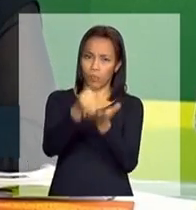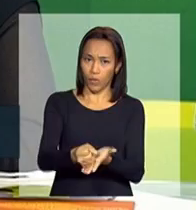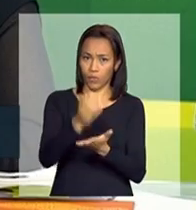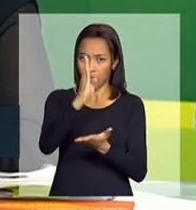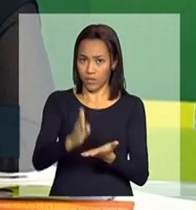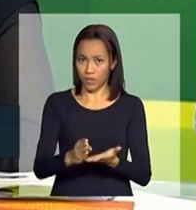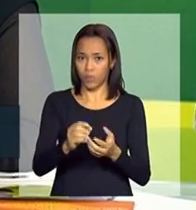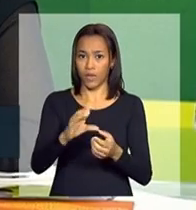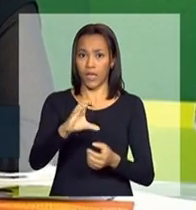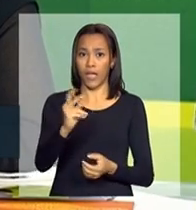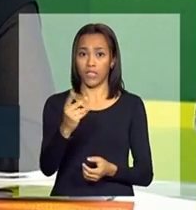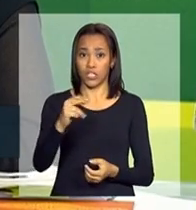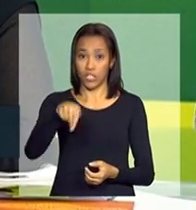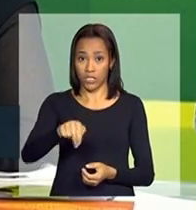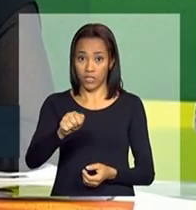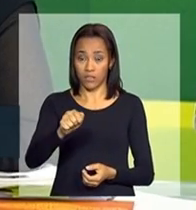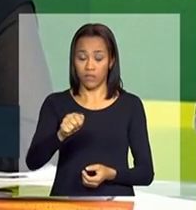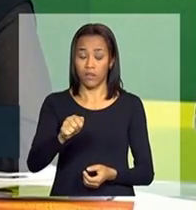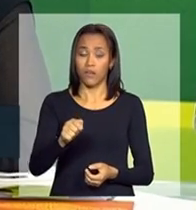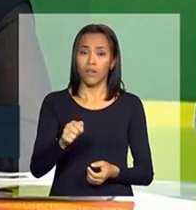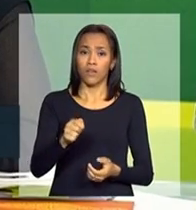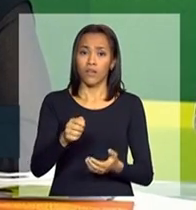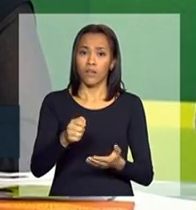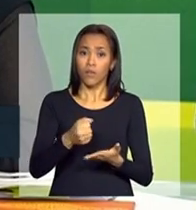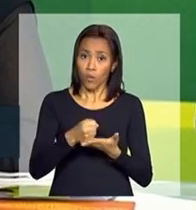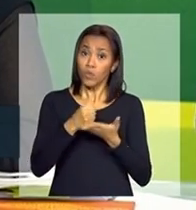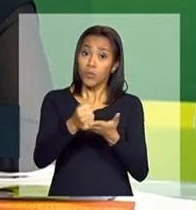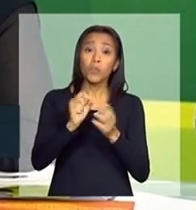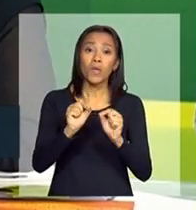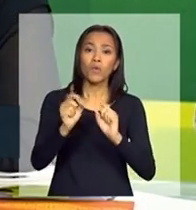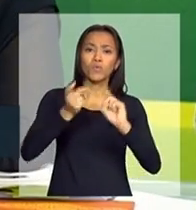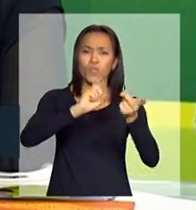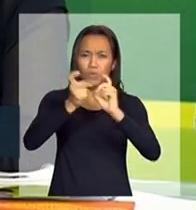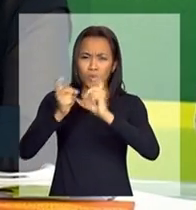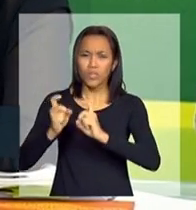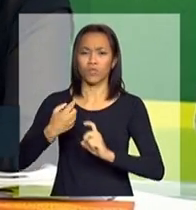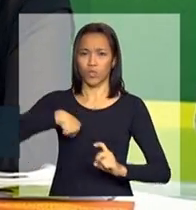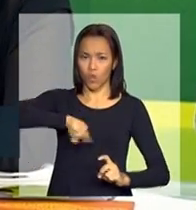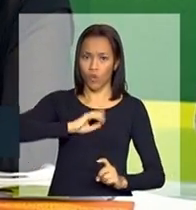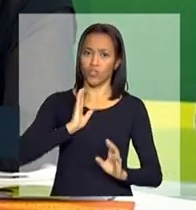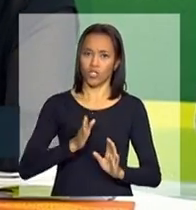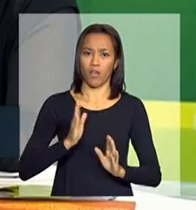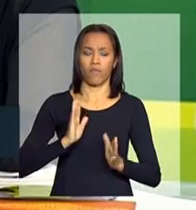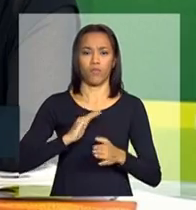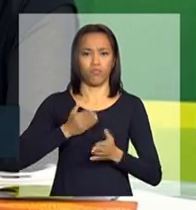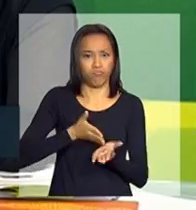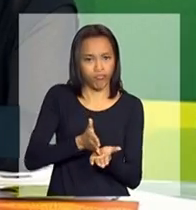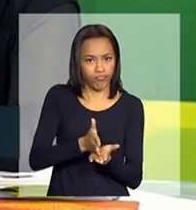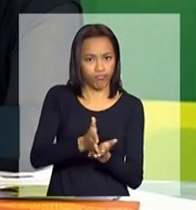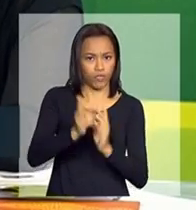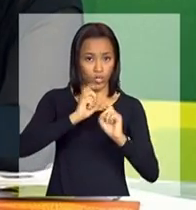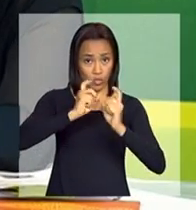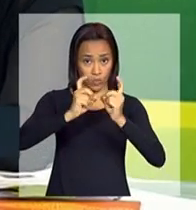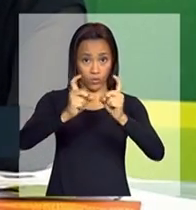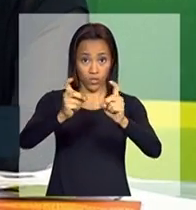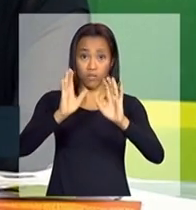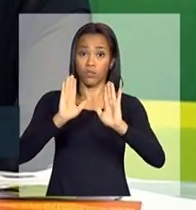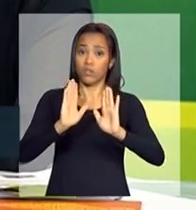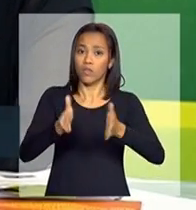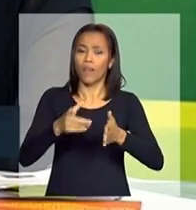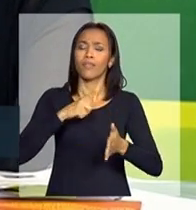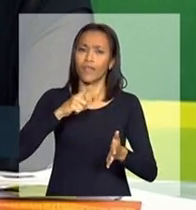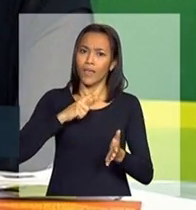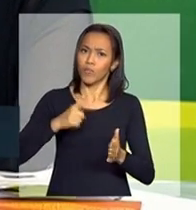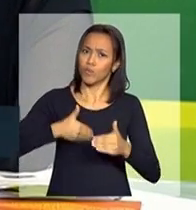Eh aí contribuindo com o debate que a gente já vem fazendo nós temos eh muita certeza dos dos